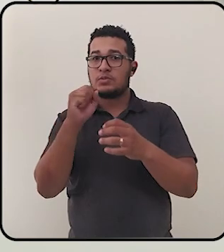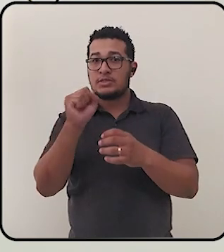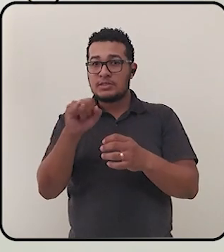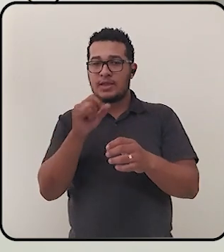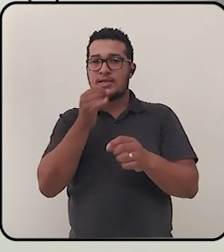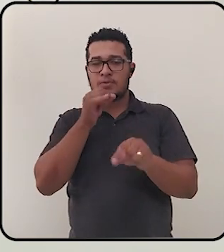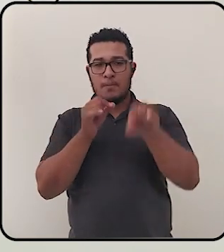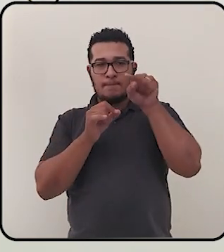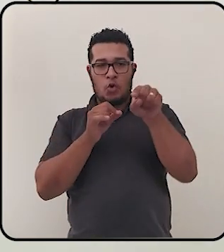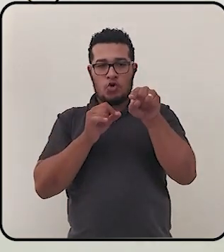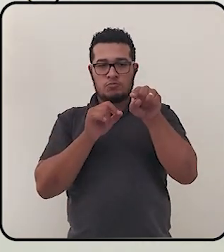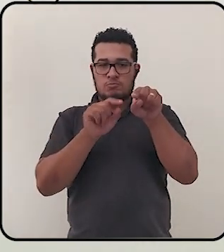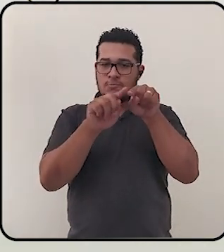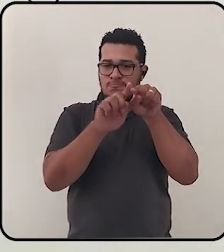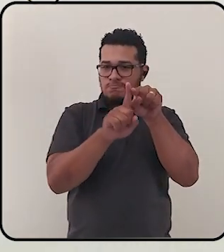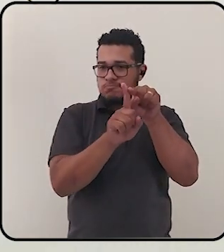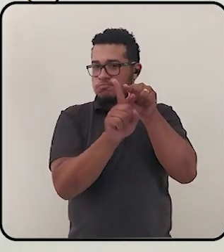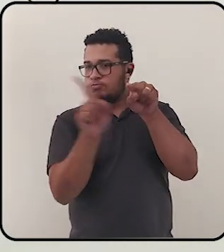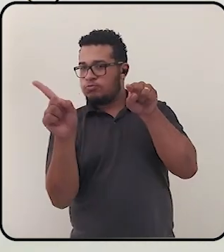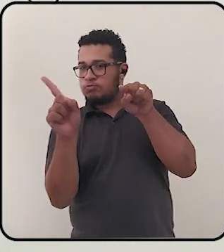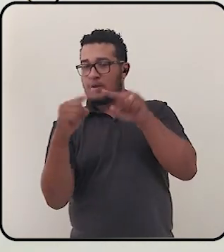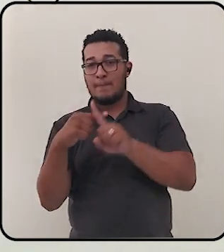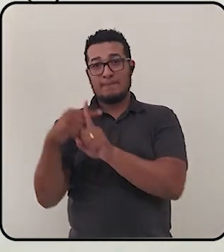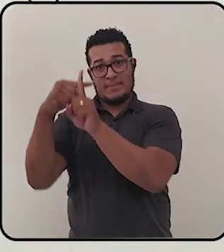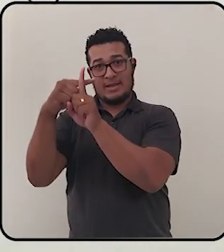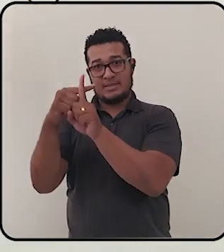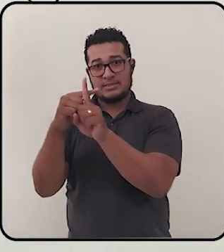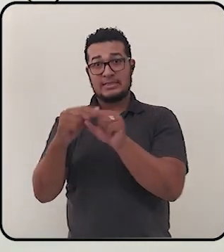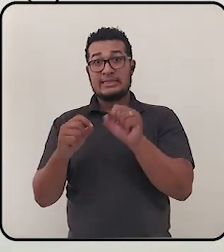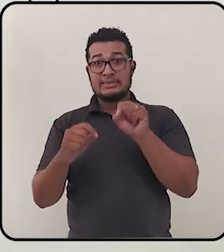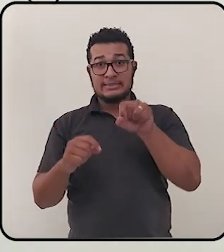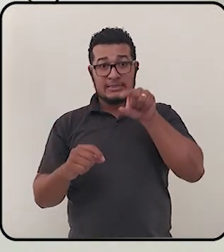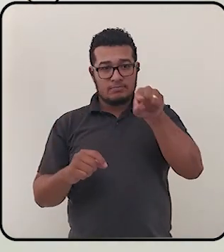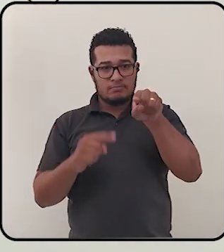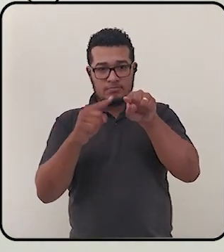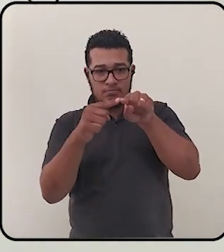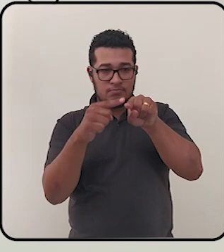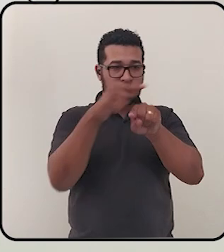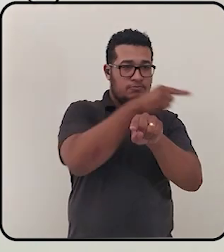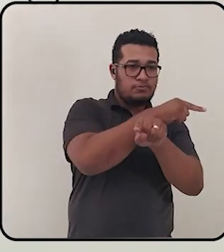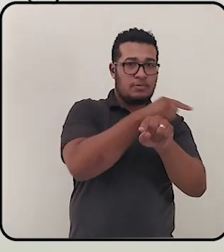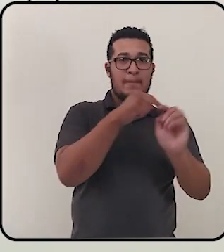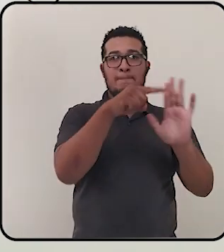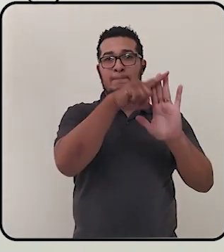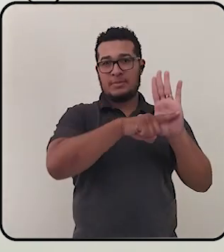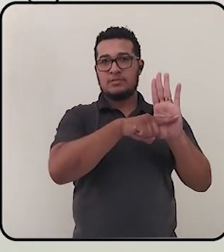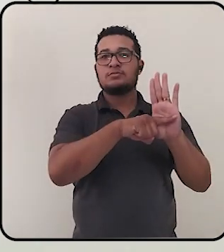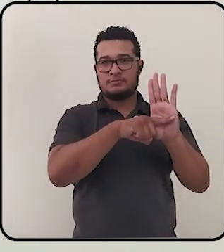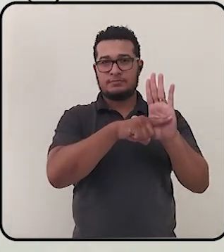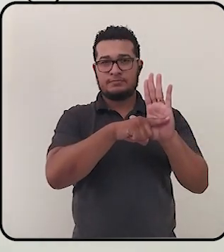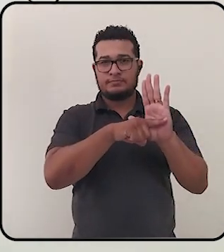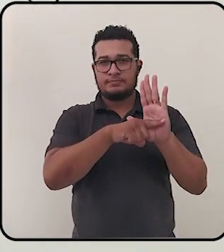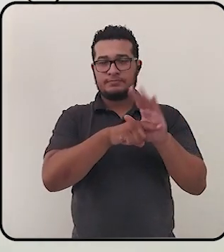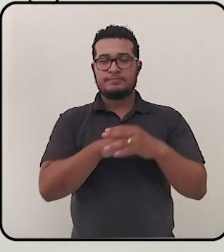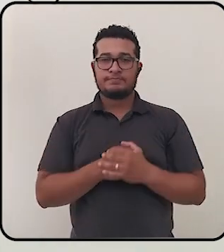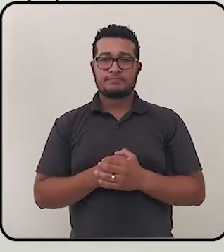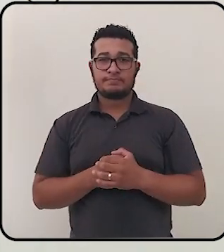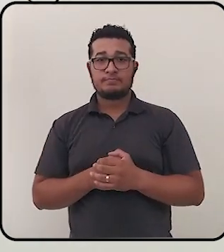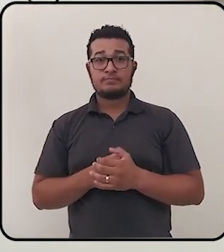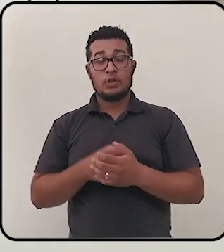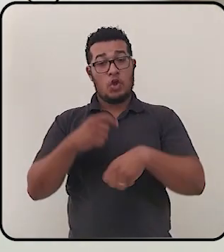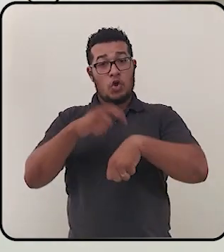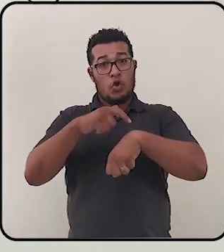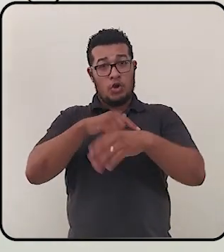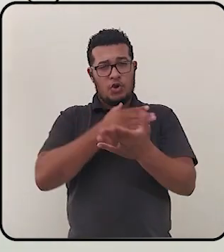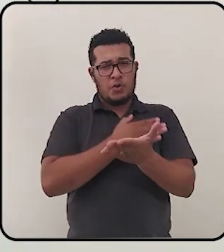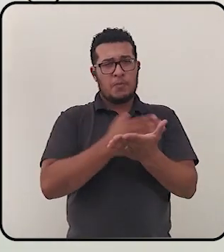único momento no passo a passo que a gente tem que prestar atenção nisso, nesse detalhe. Se eu vou usar mais no sentido oeste e leste,